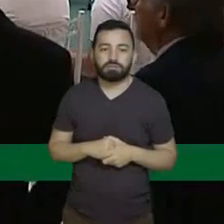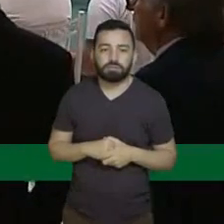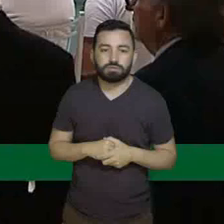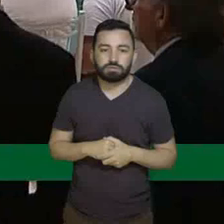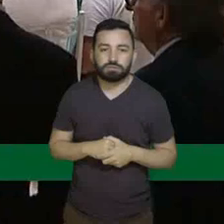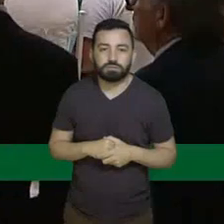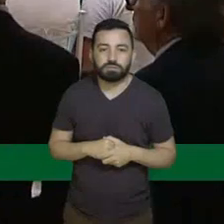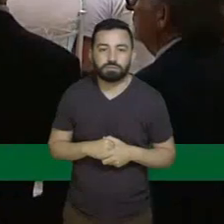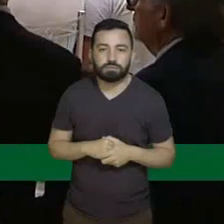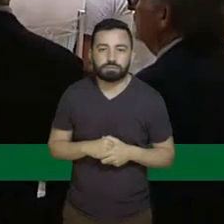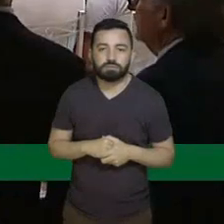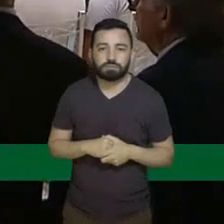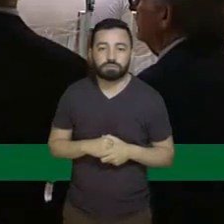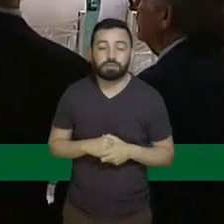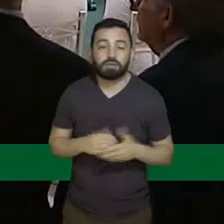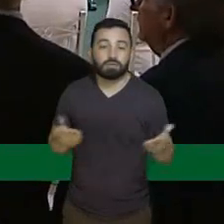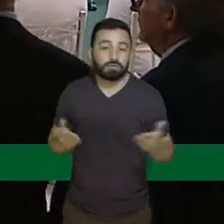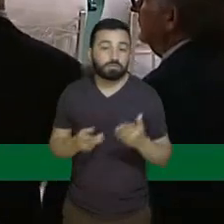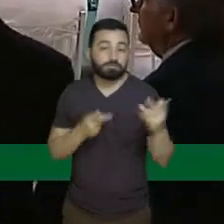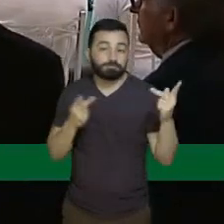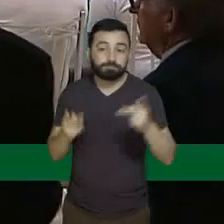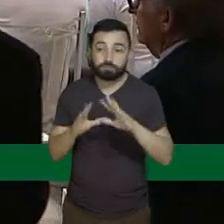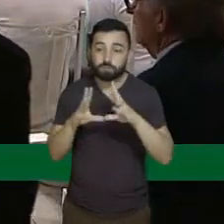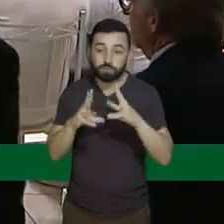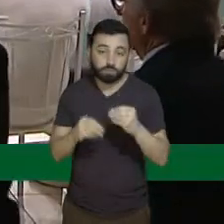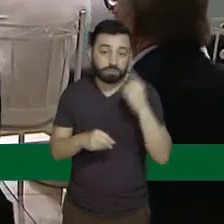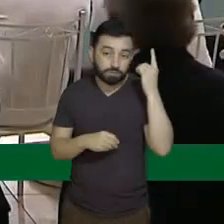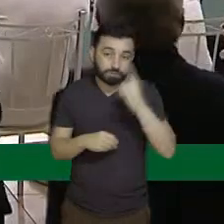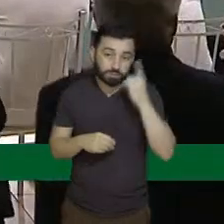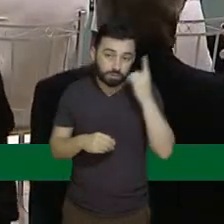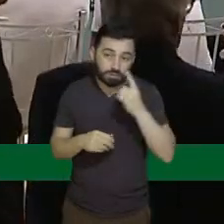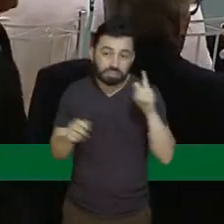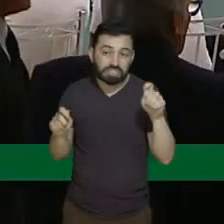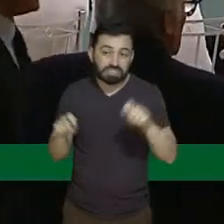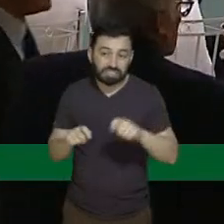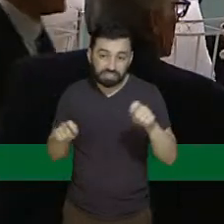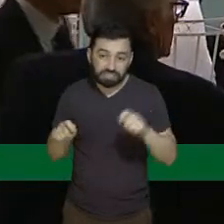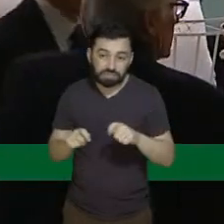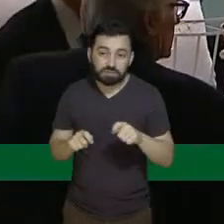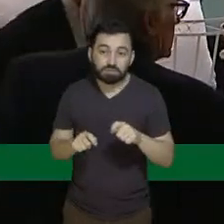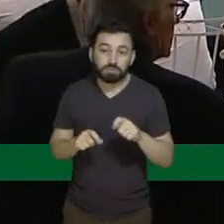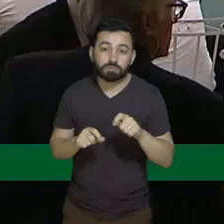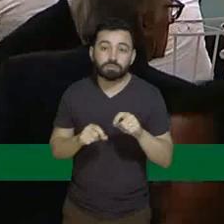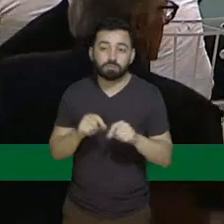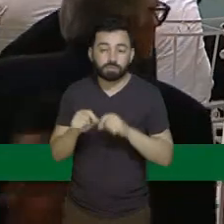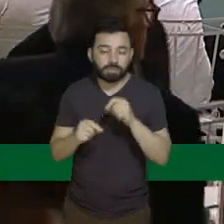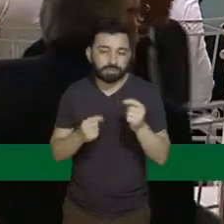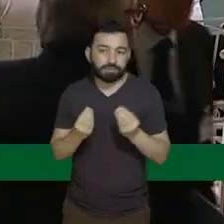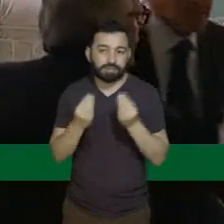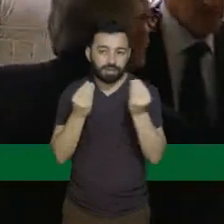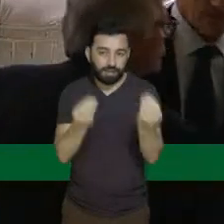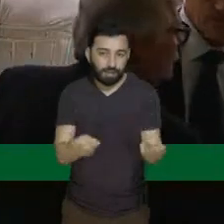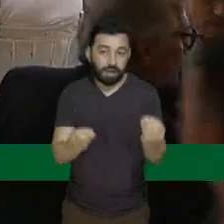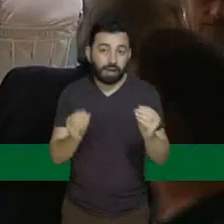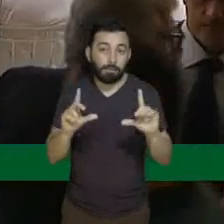Eu convido agora todos os deputados que acompanham a bancada do S para que em frente possamos fazer a entrega de uma placa